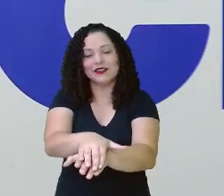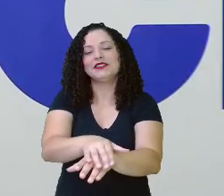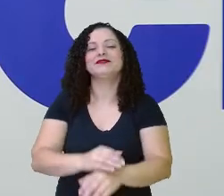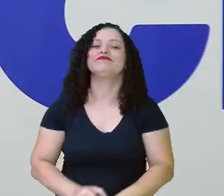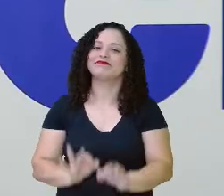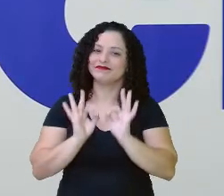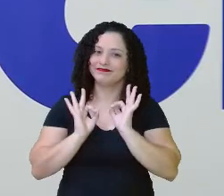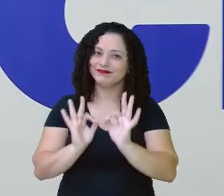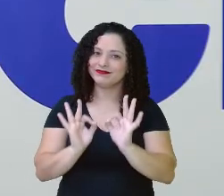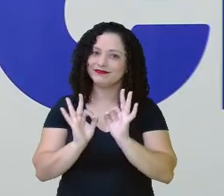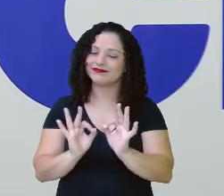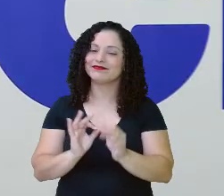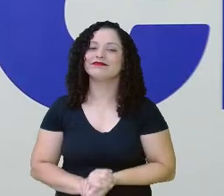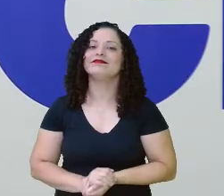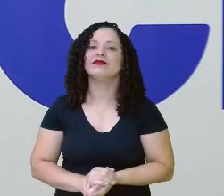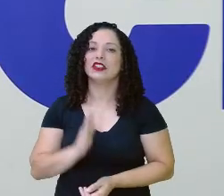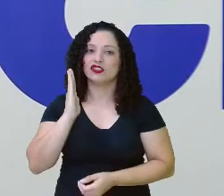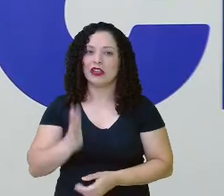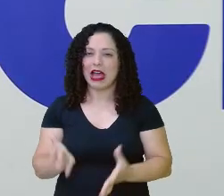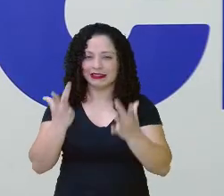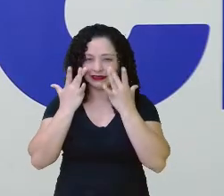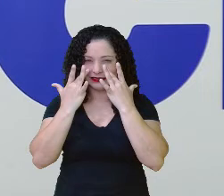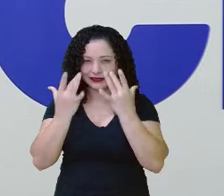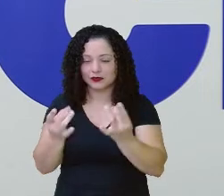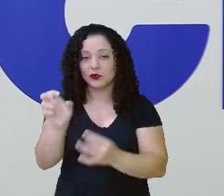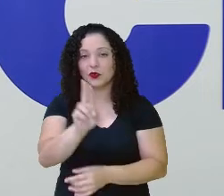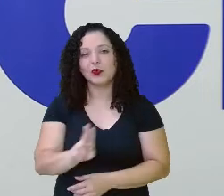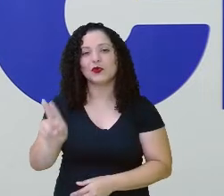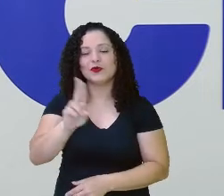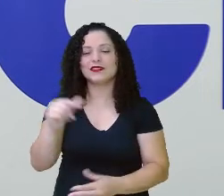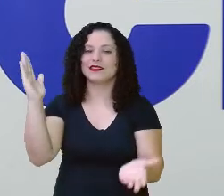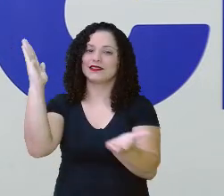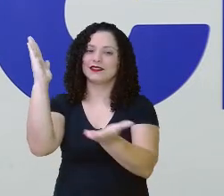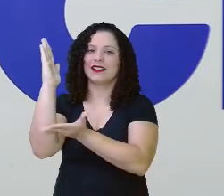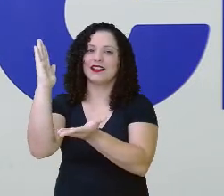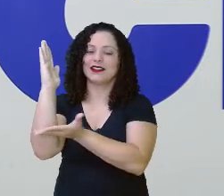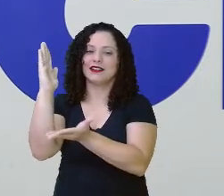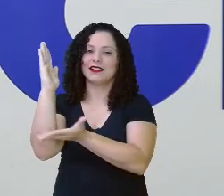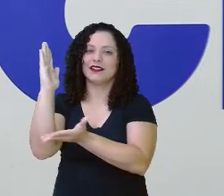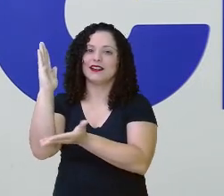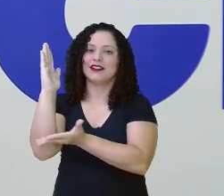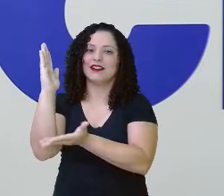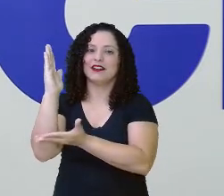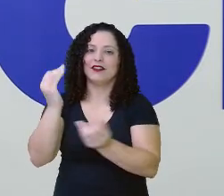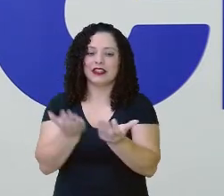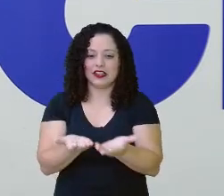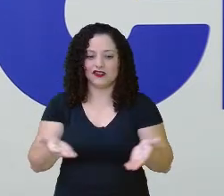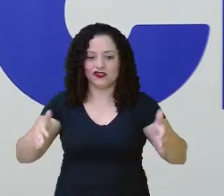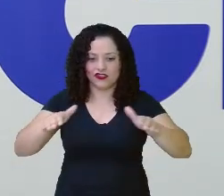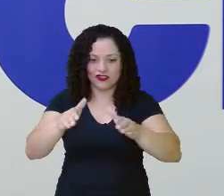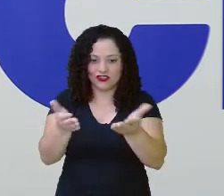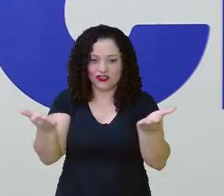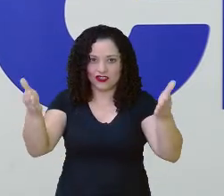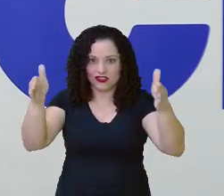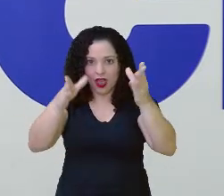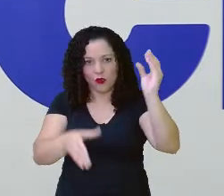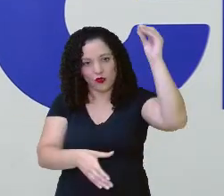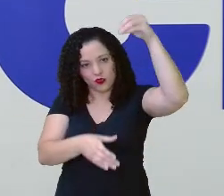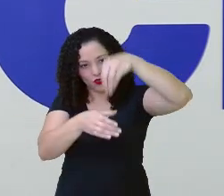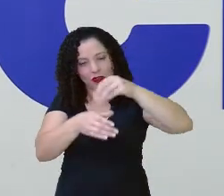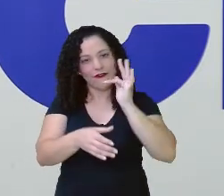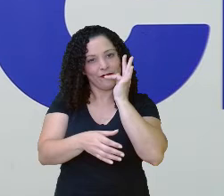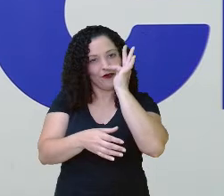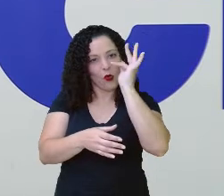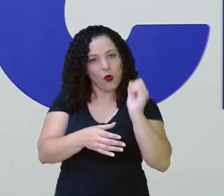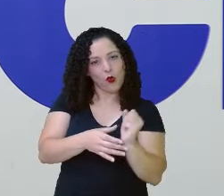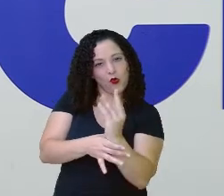estão atentos, inclusive já falaram aqui que utilizam a garrafa para fazer jarro de planta. Percebe uma